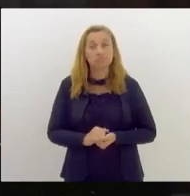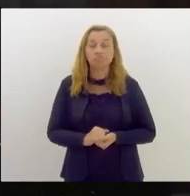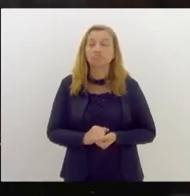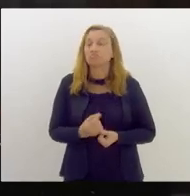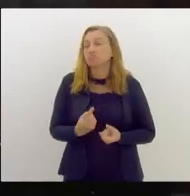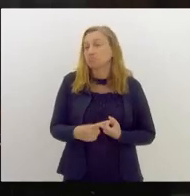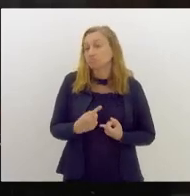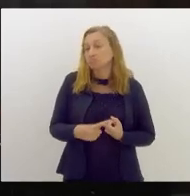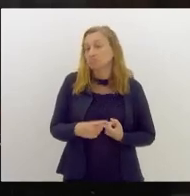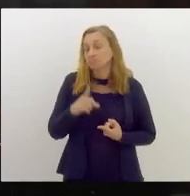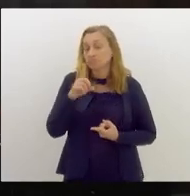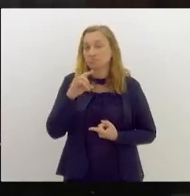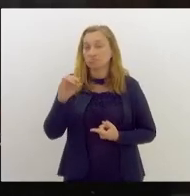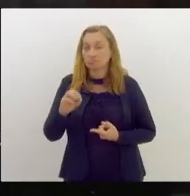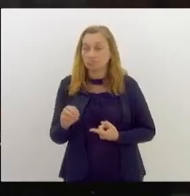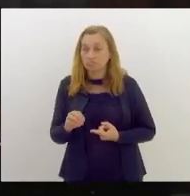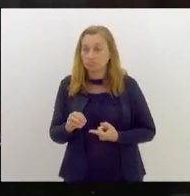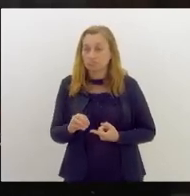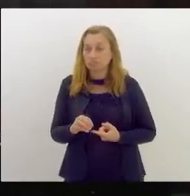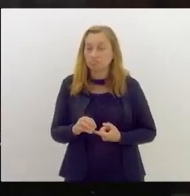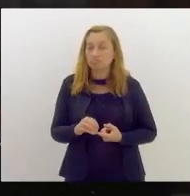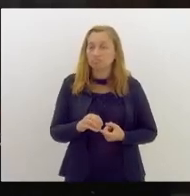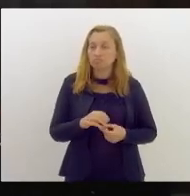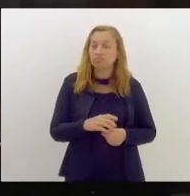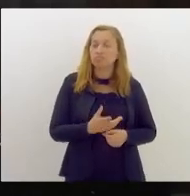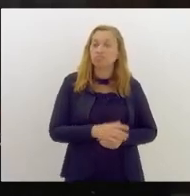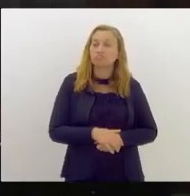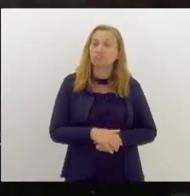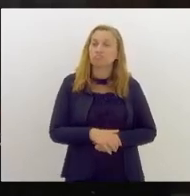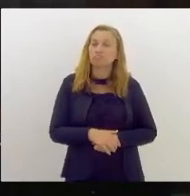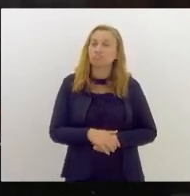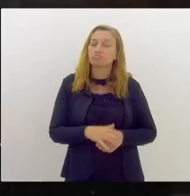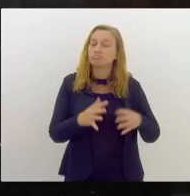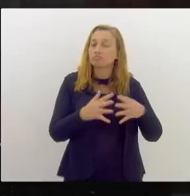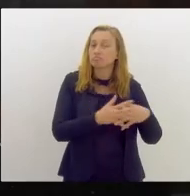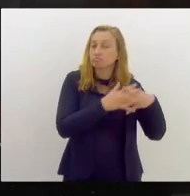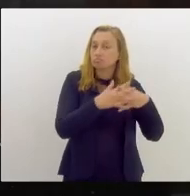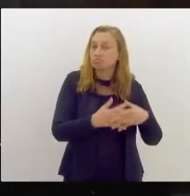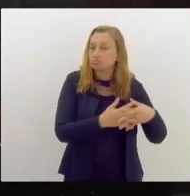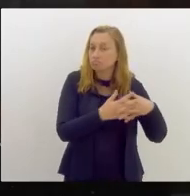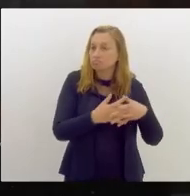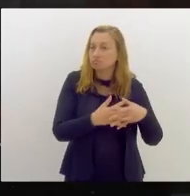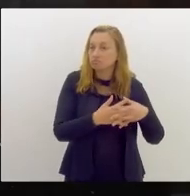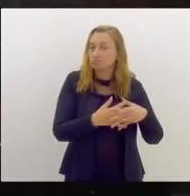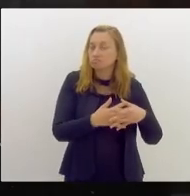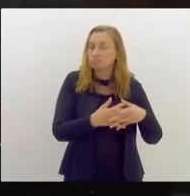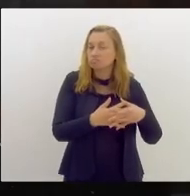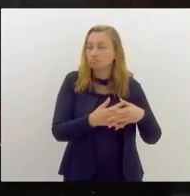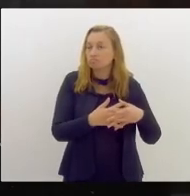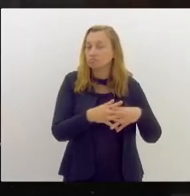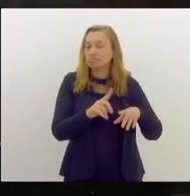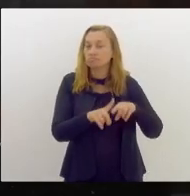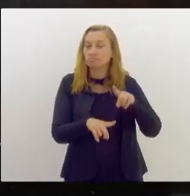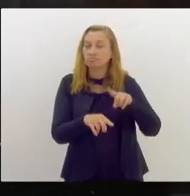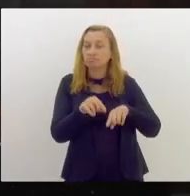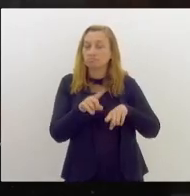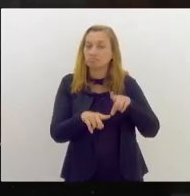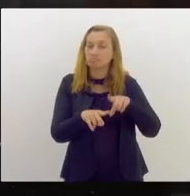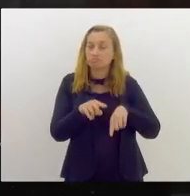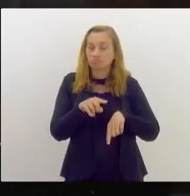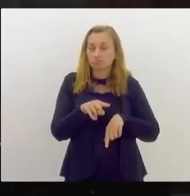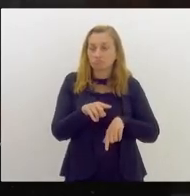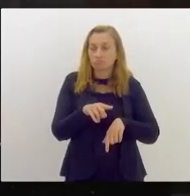porque o diesel serve para abastecer os caminhões de carga de mercadoria